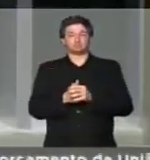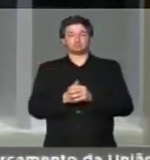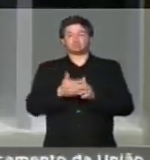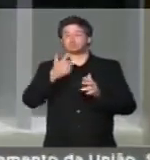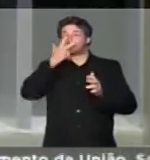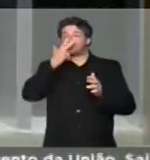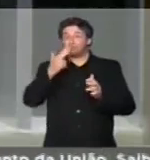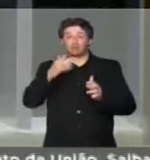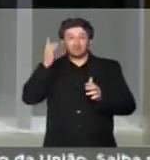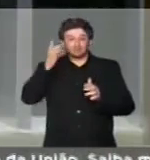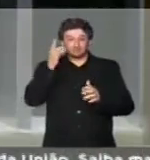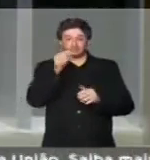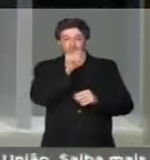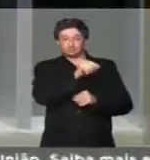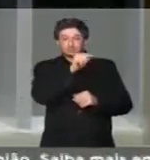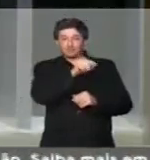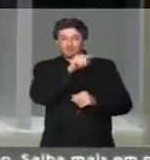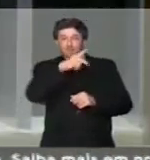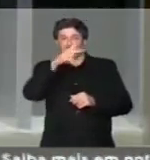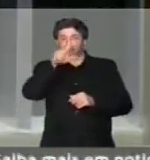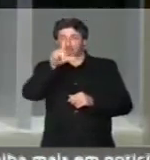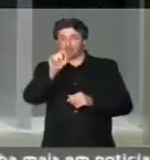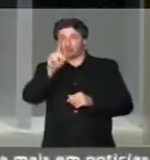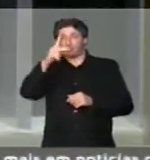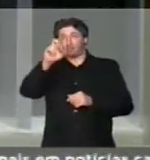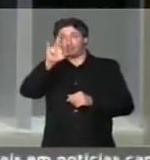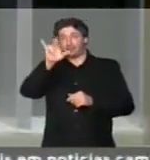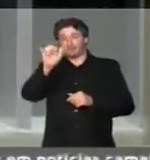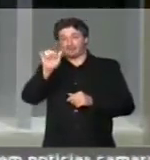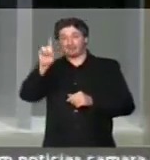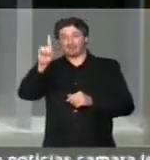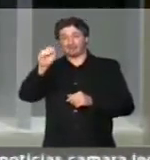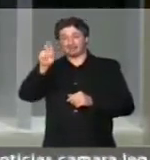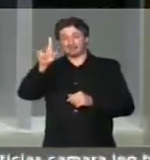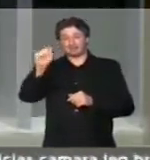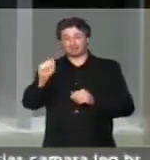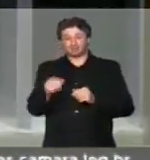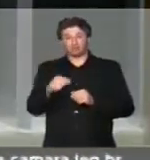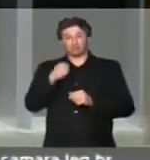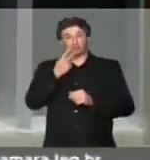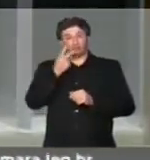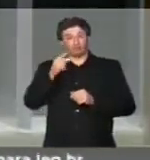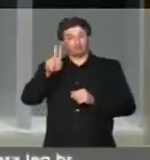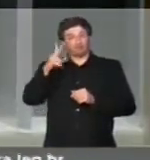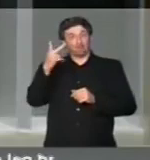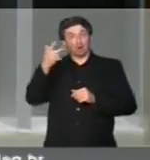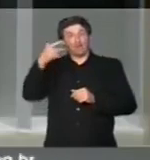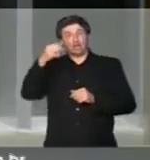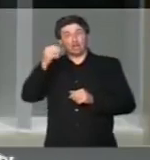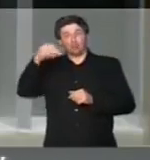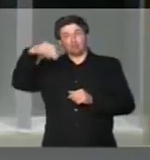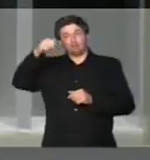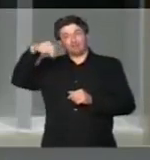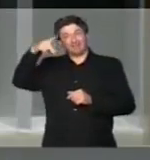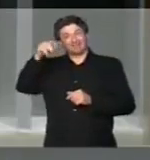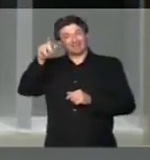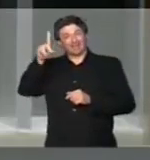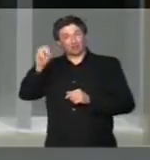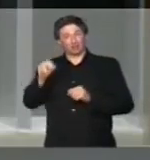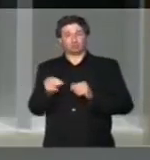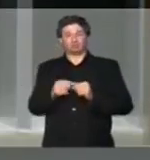parece que o Deputado Paulo Pereira da Silva não vou chamá-lo de Paulinho mandado